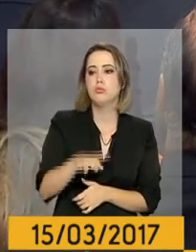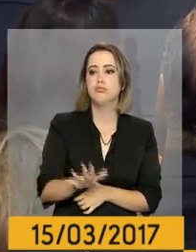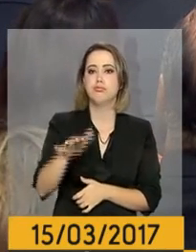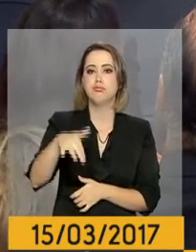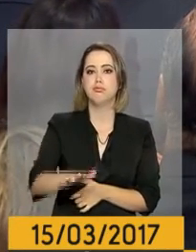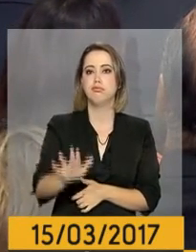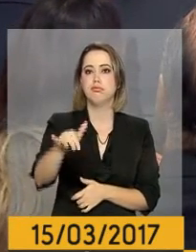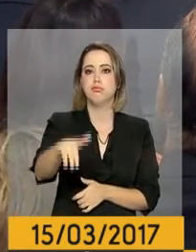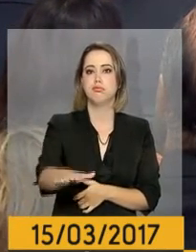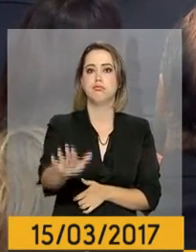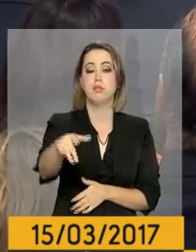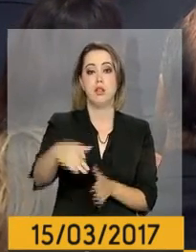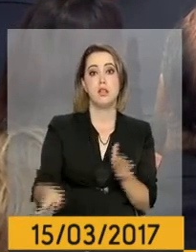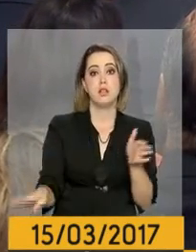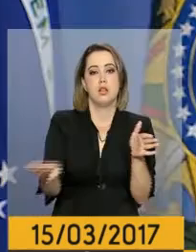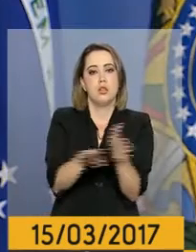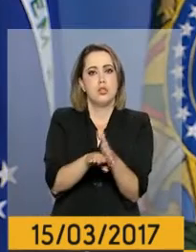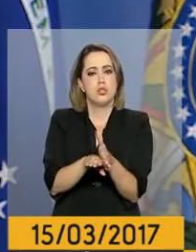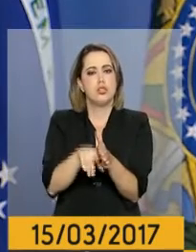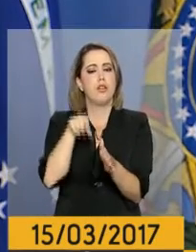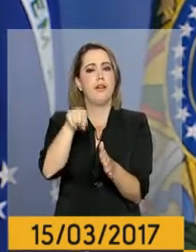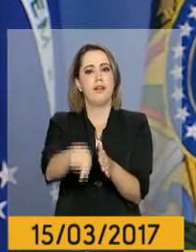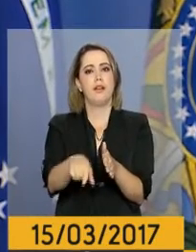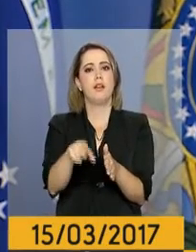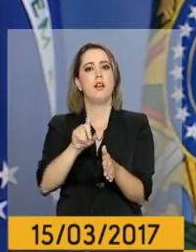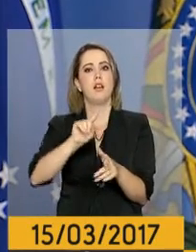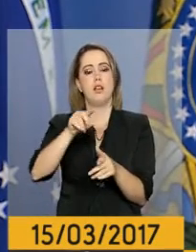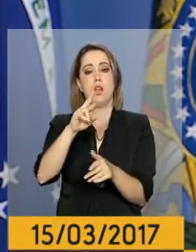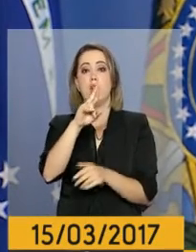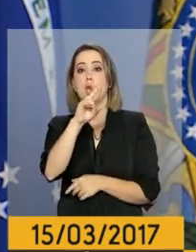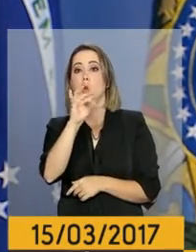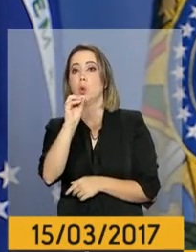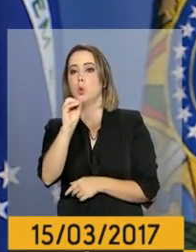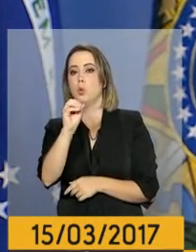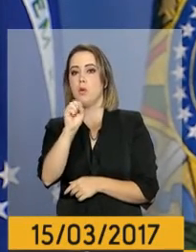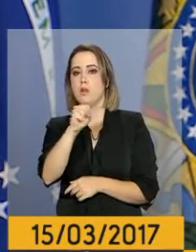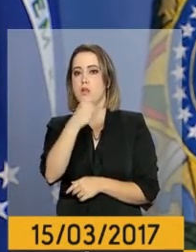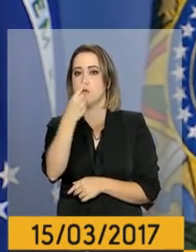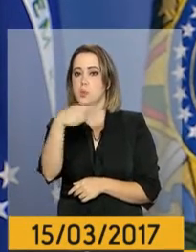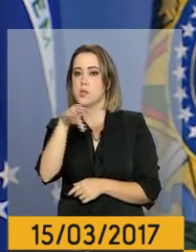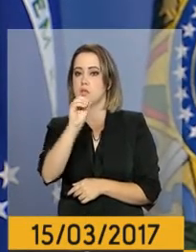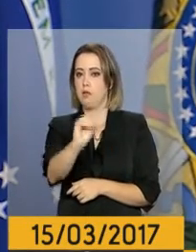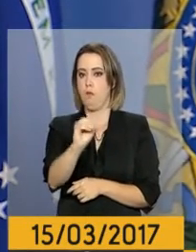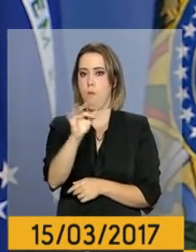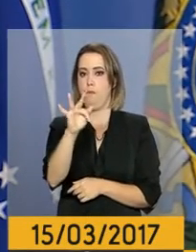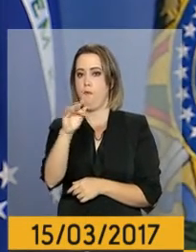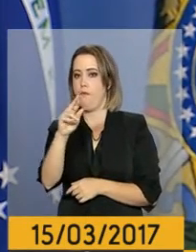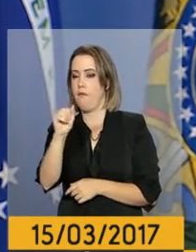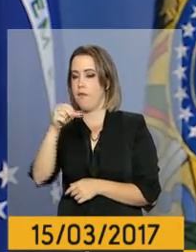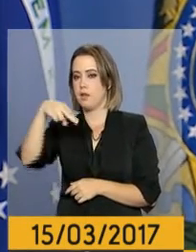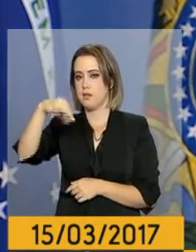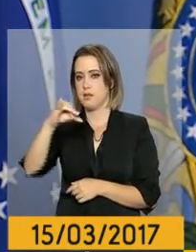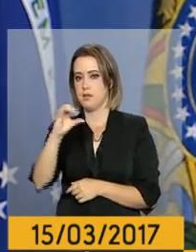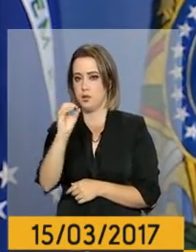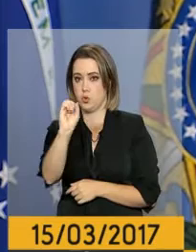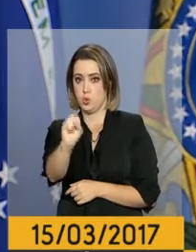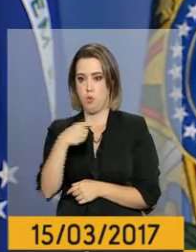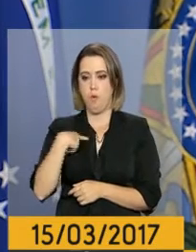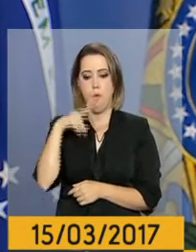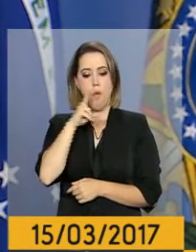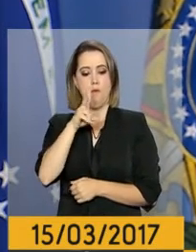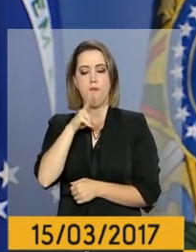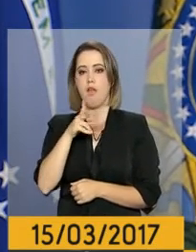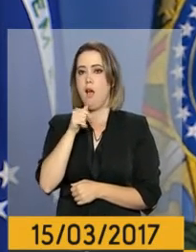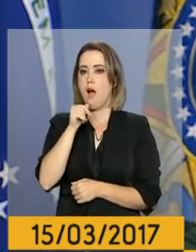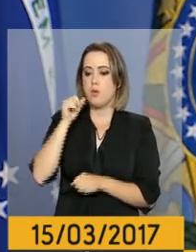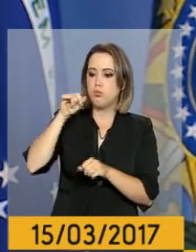do acionamento das máquinas da transposição do rio são francisco verificar a pujança das águas chegando no rio